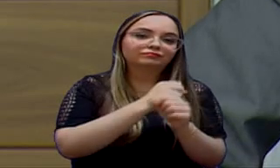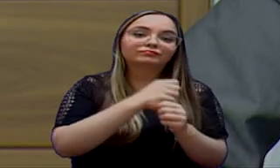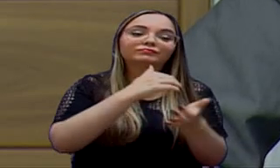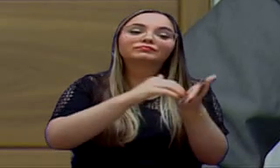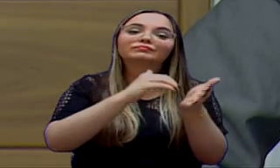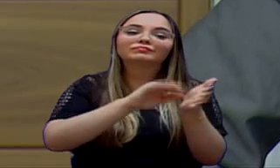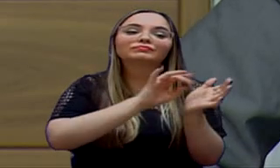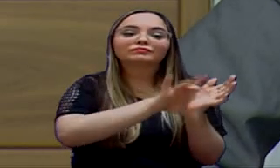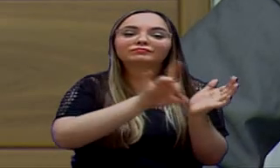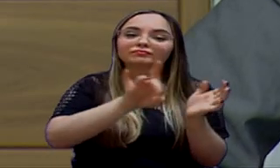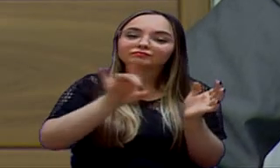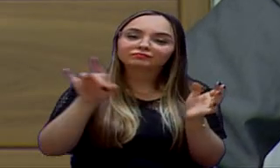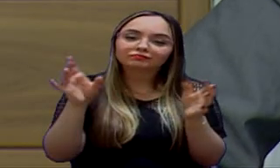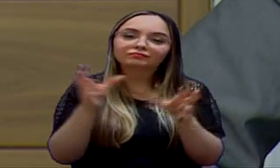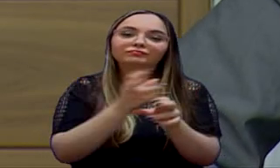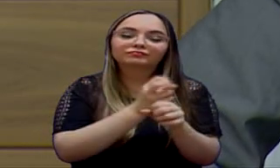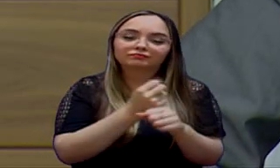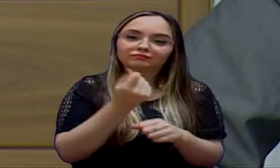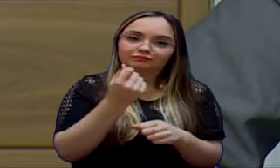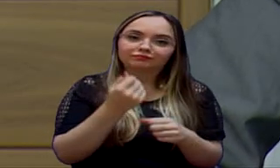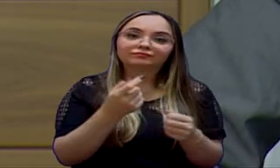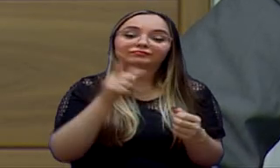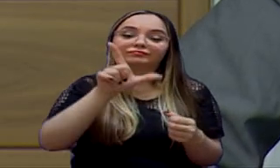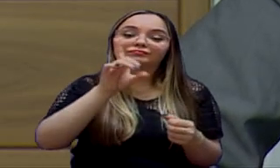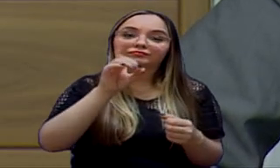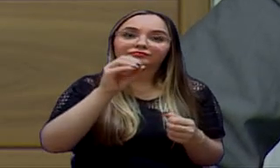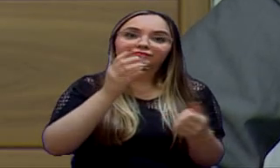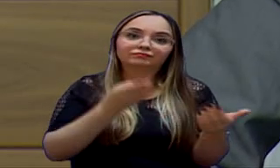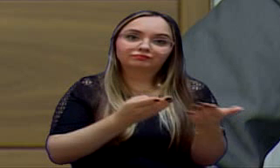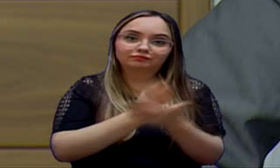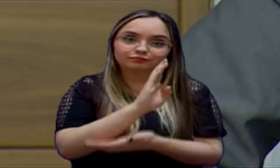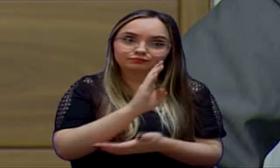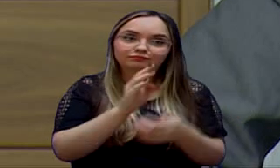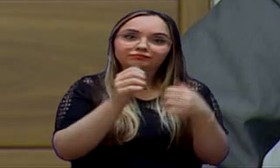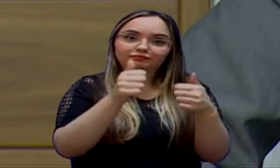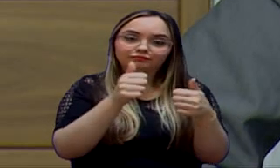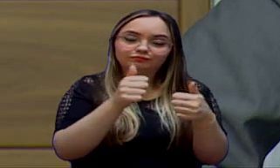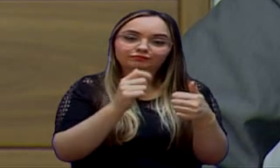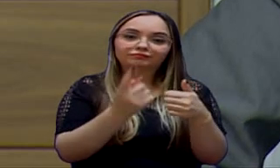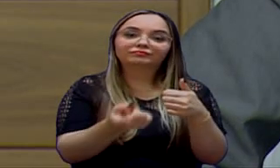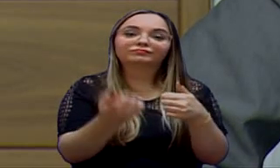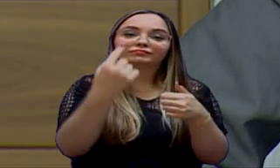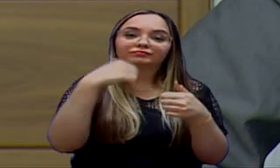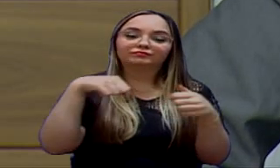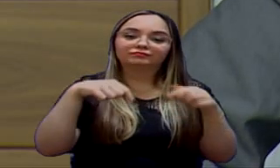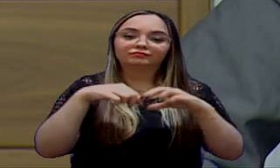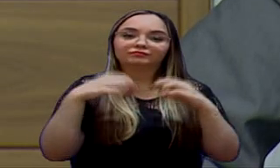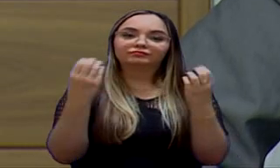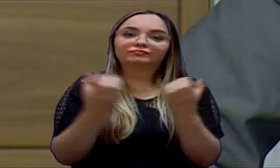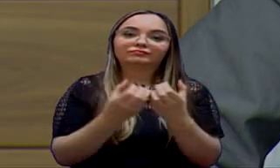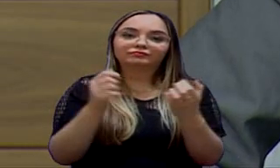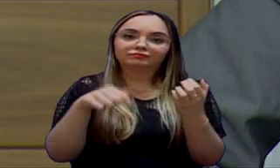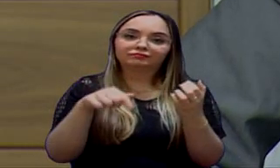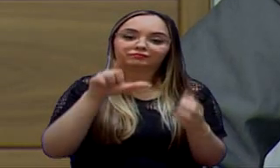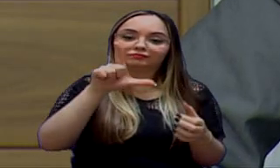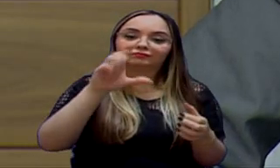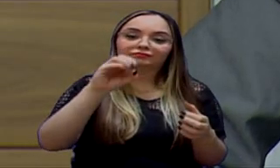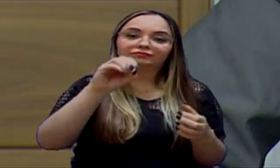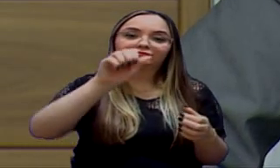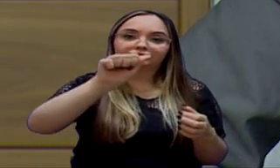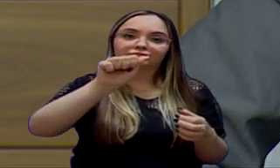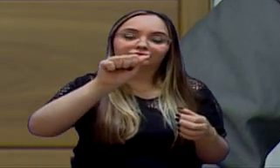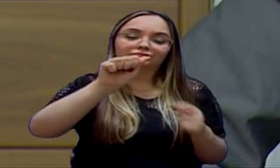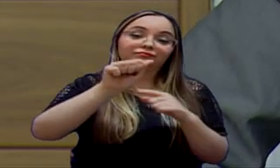depois de aprovada ele deu ó virar para a câmara virar para a Câmara Municipal de Sorocaba a Lua